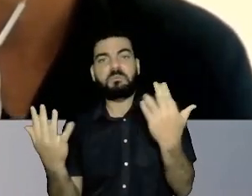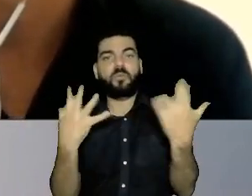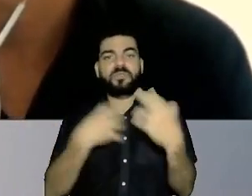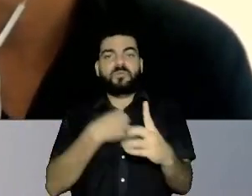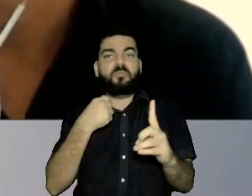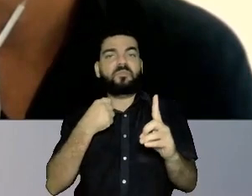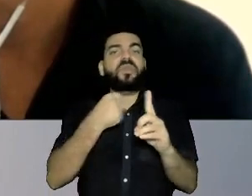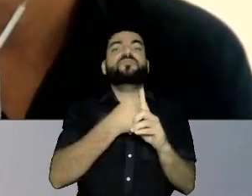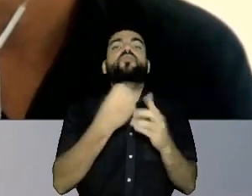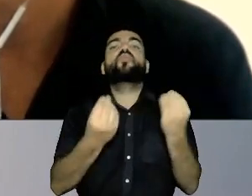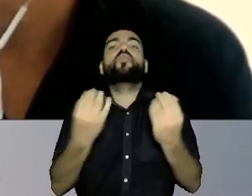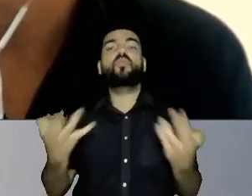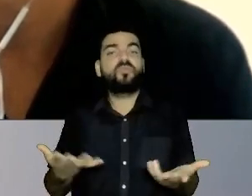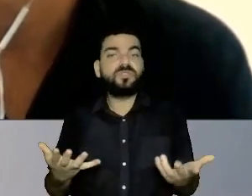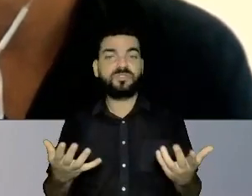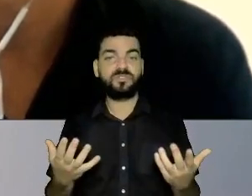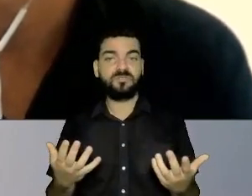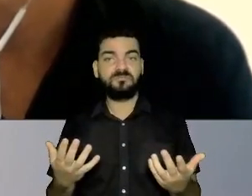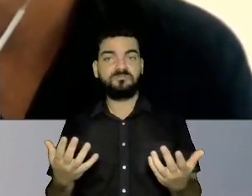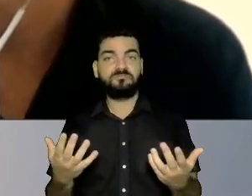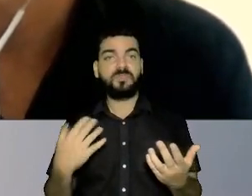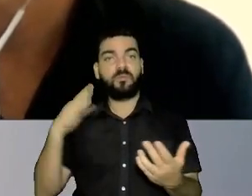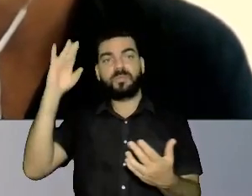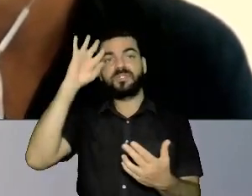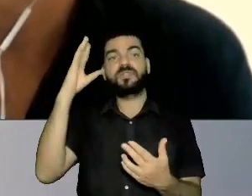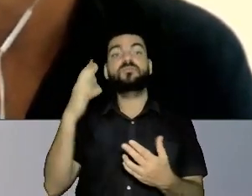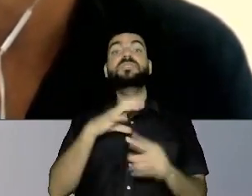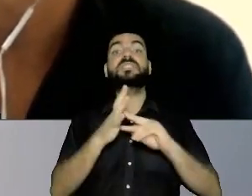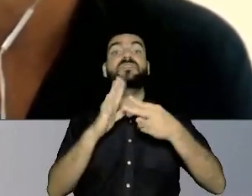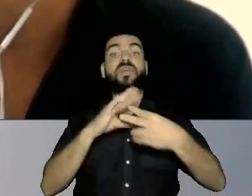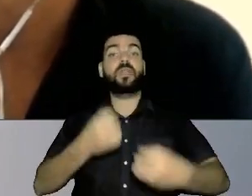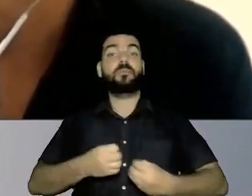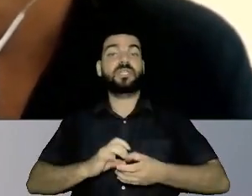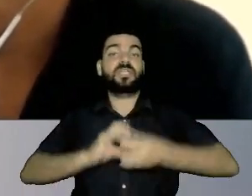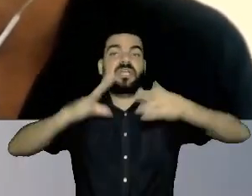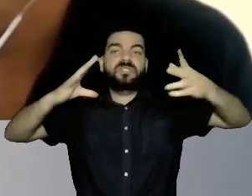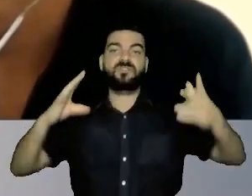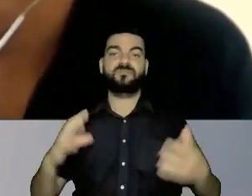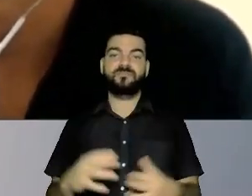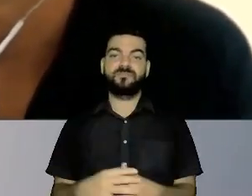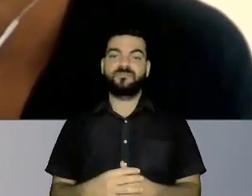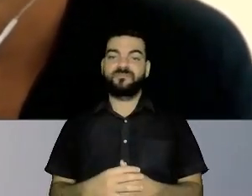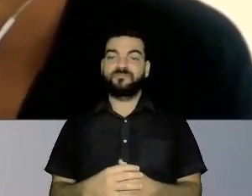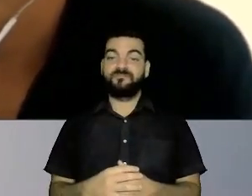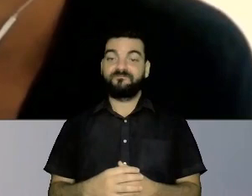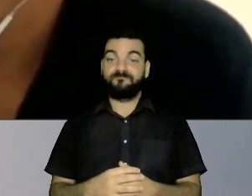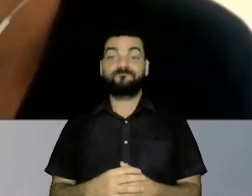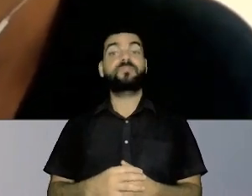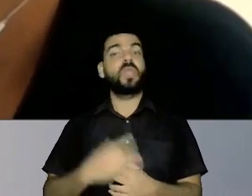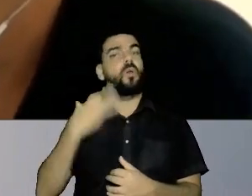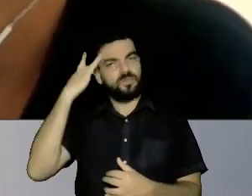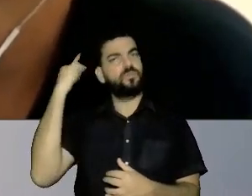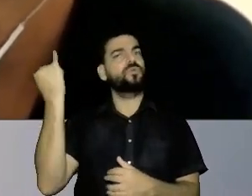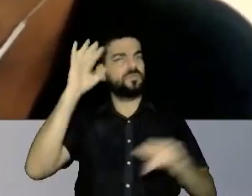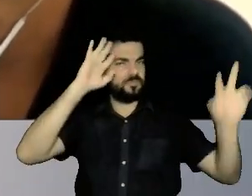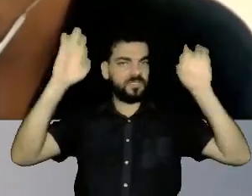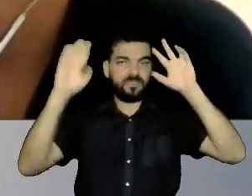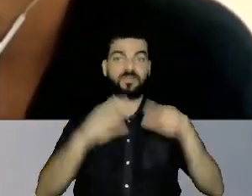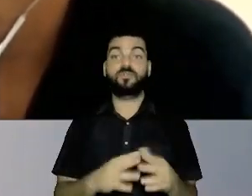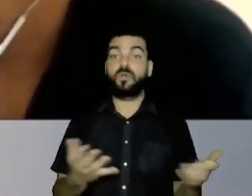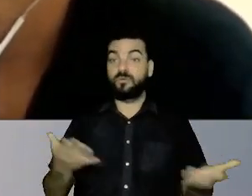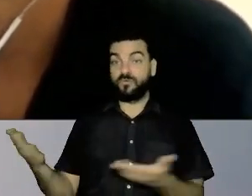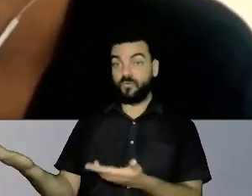nos condiciona e nos limita a liberdade, né? Então, é muito importante falar deles. Eu vou passar, então, sem